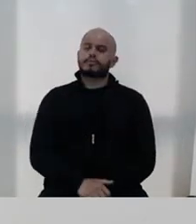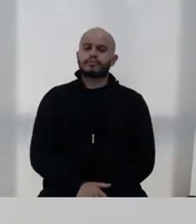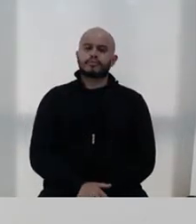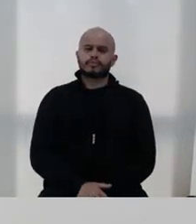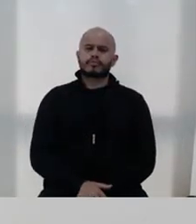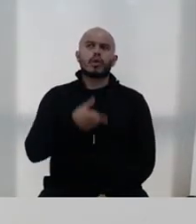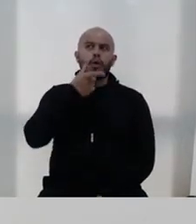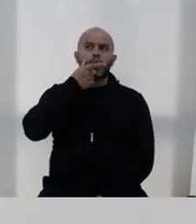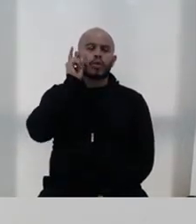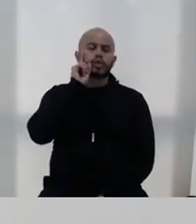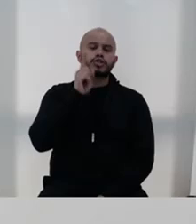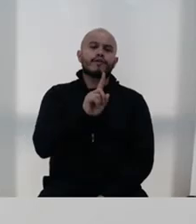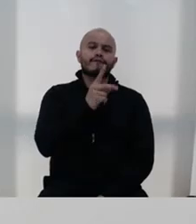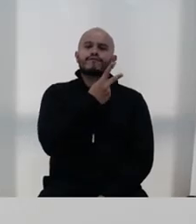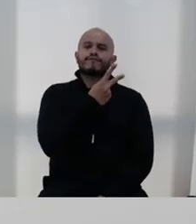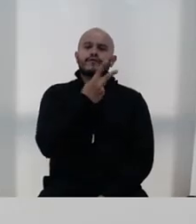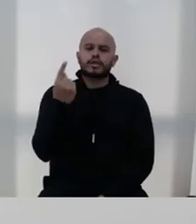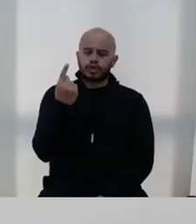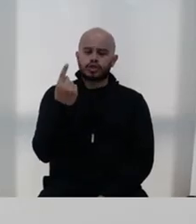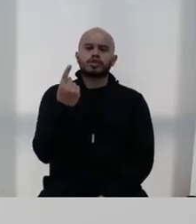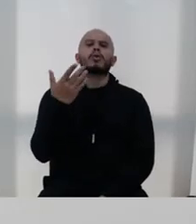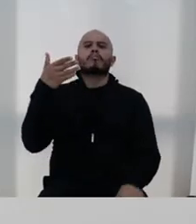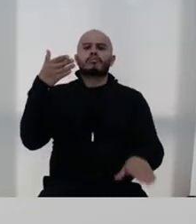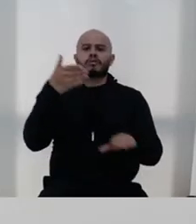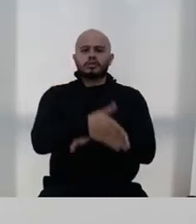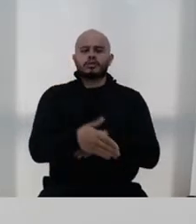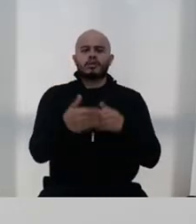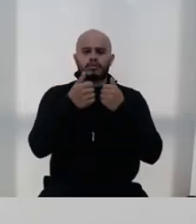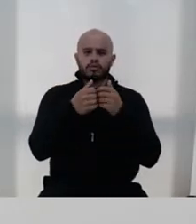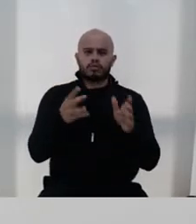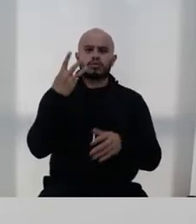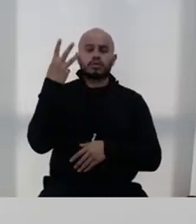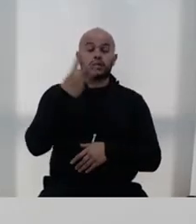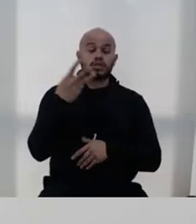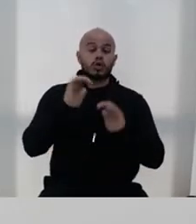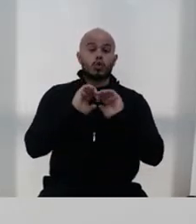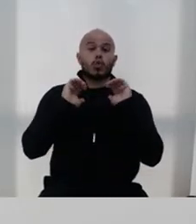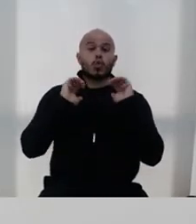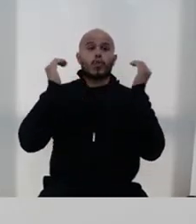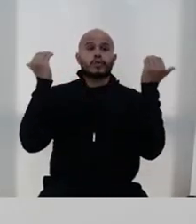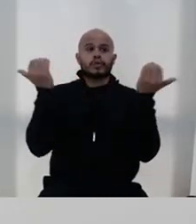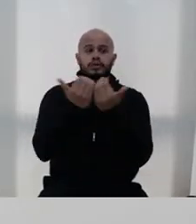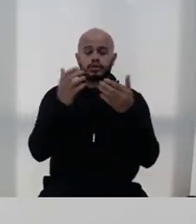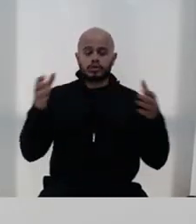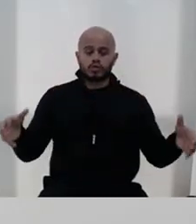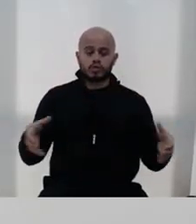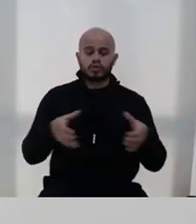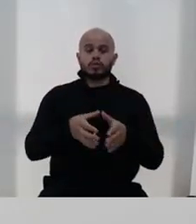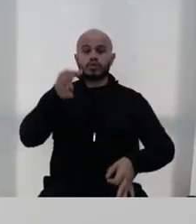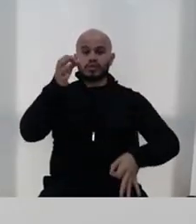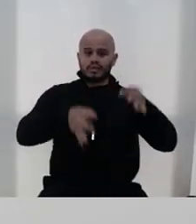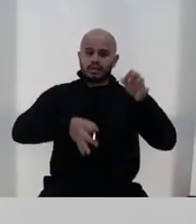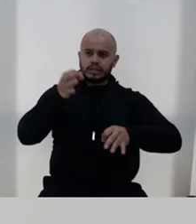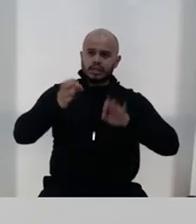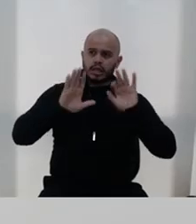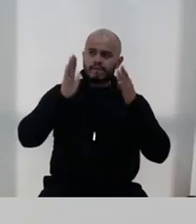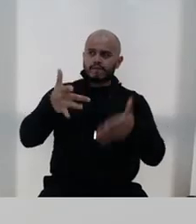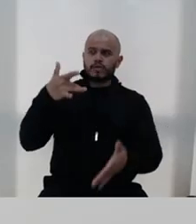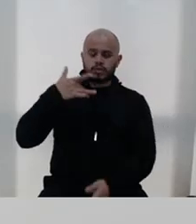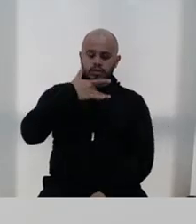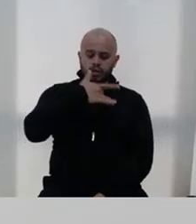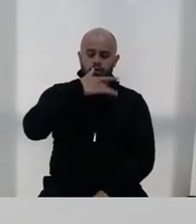dia 21, eu participei da abertura do 3º Congresso do Fórum Nacional do Judiciário para a Saúde, FANAJUS. Ele aconteceu